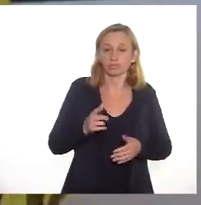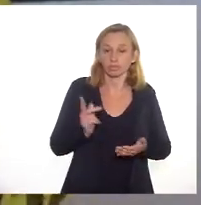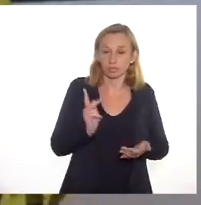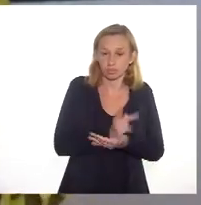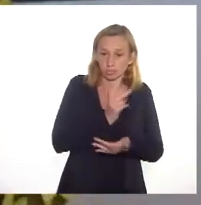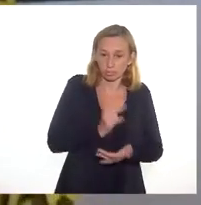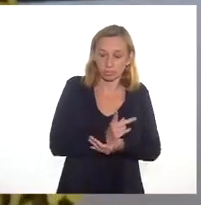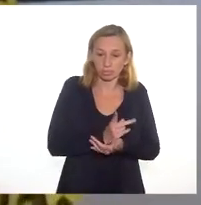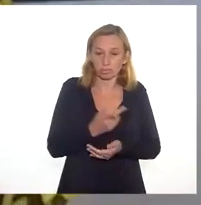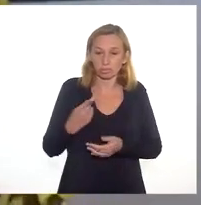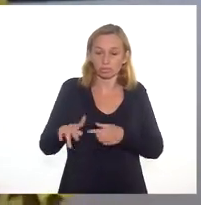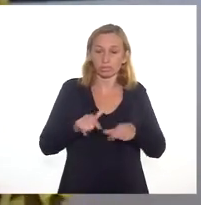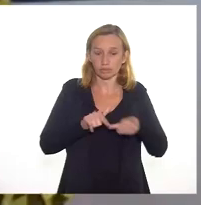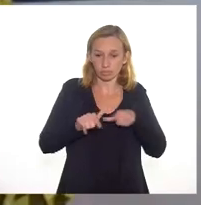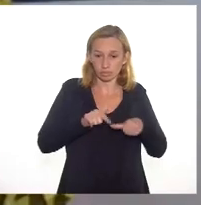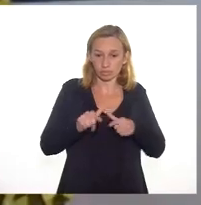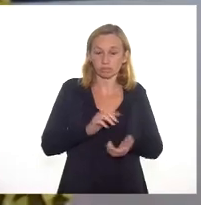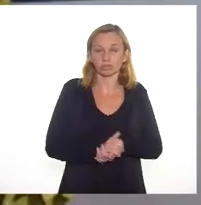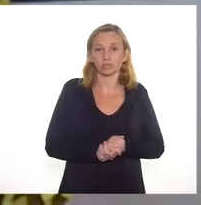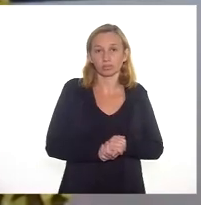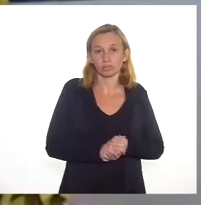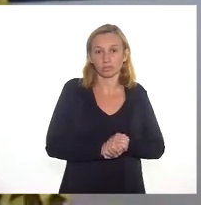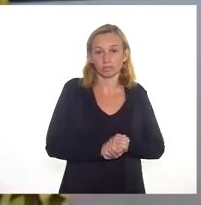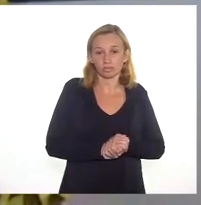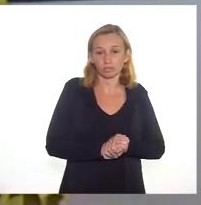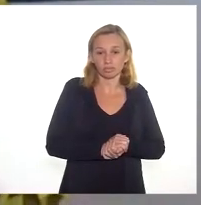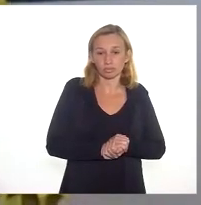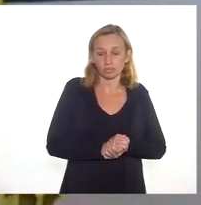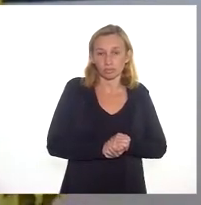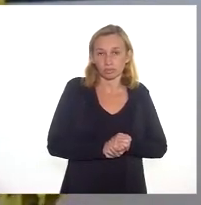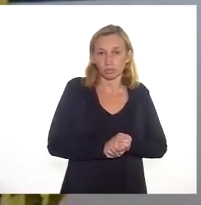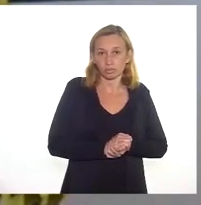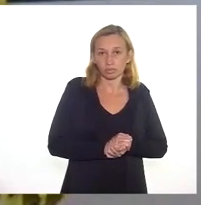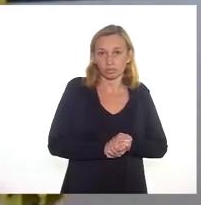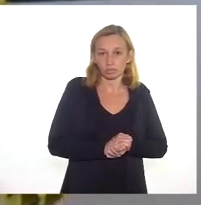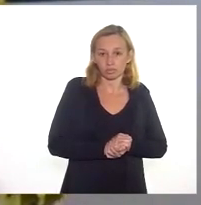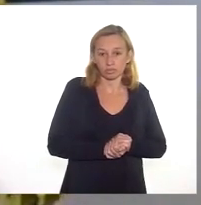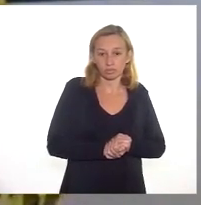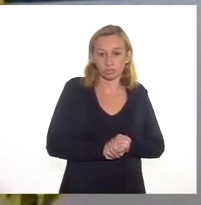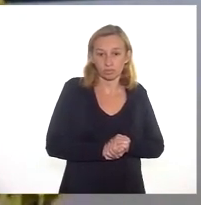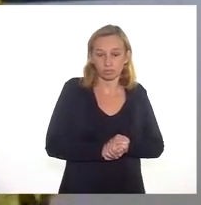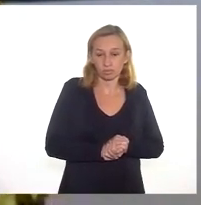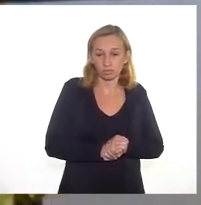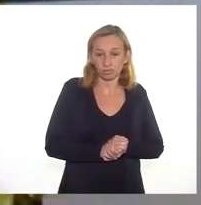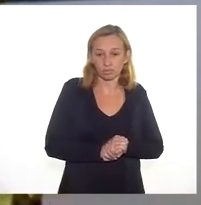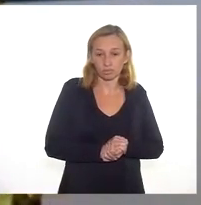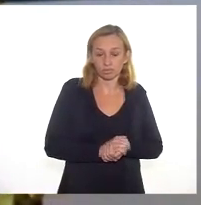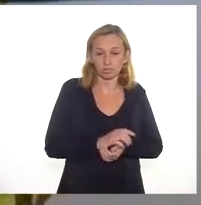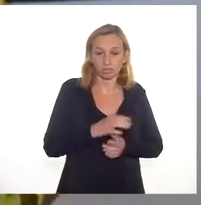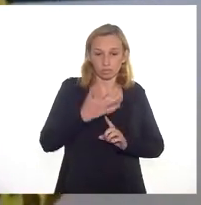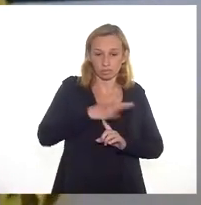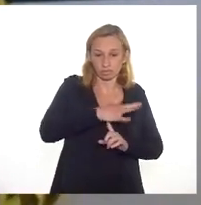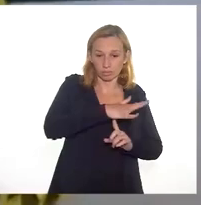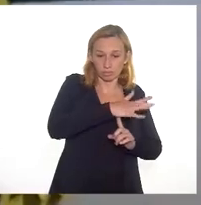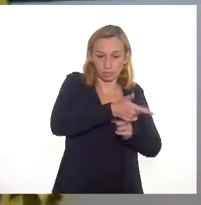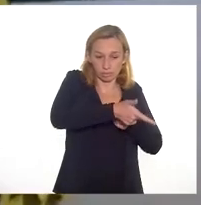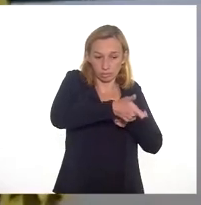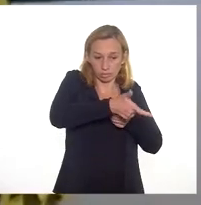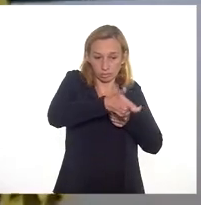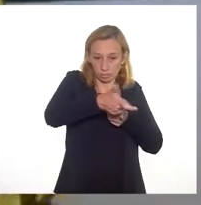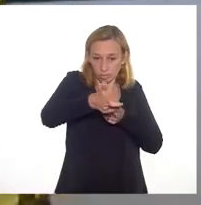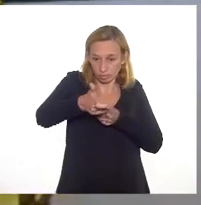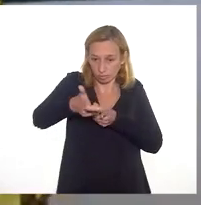no exercício de sua função. Cenas, né, dramáticas, como aquela do helicóptero atirando a esmo,